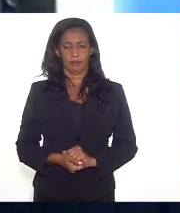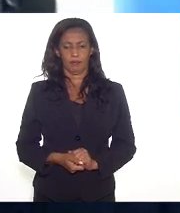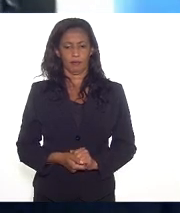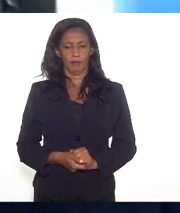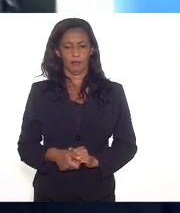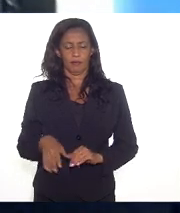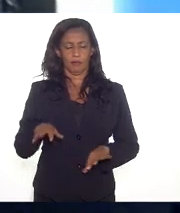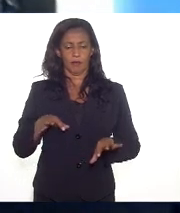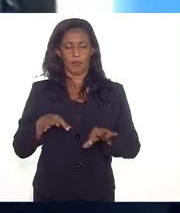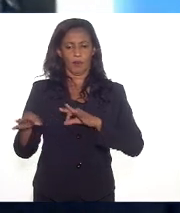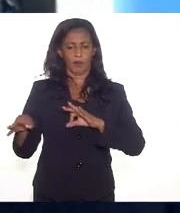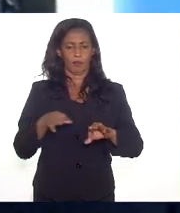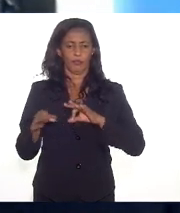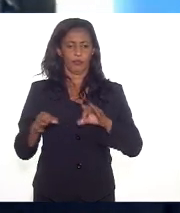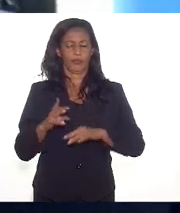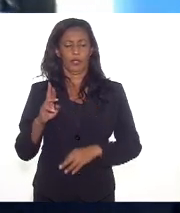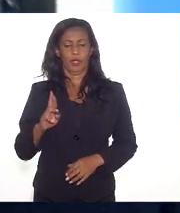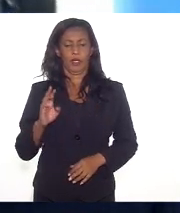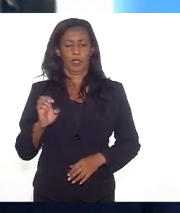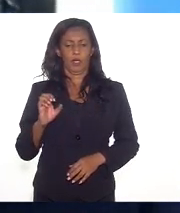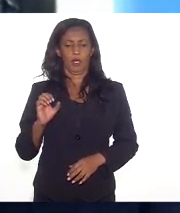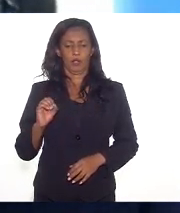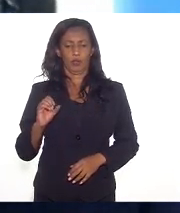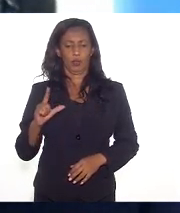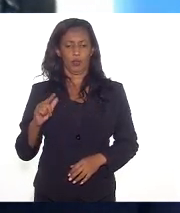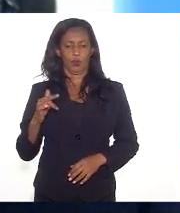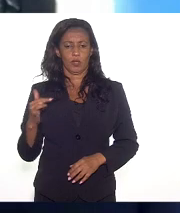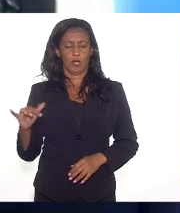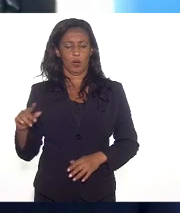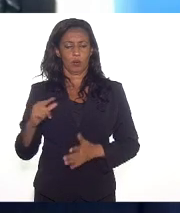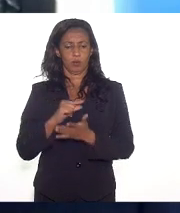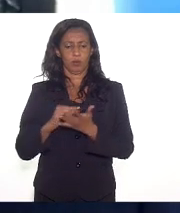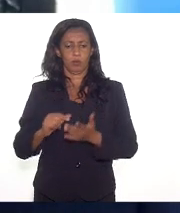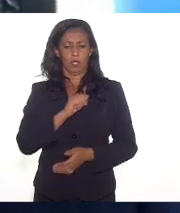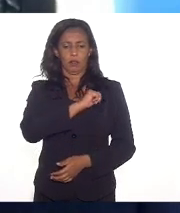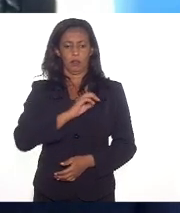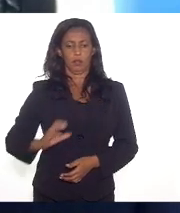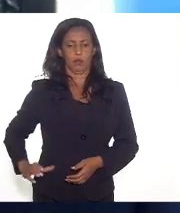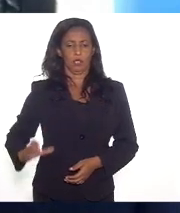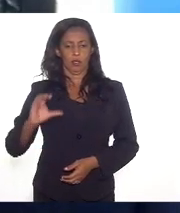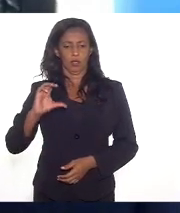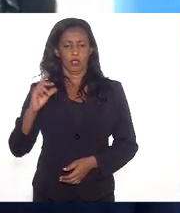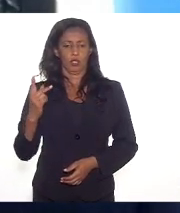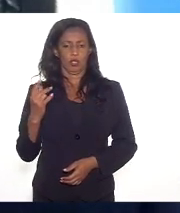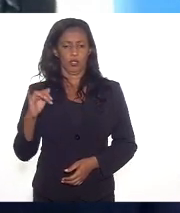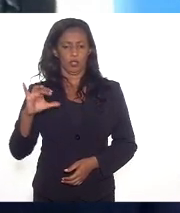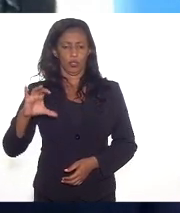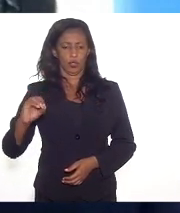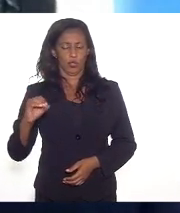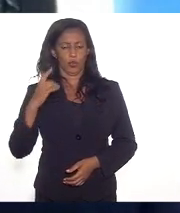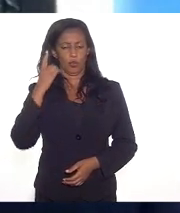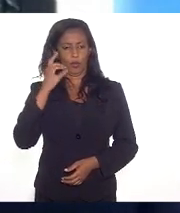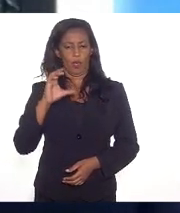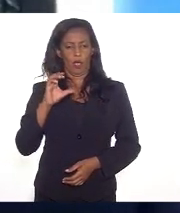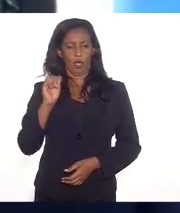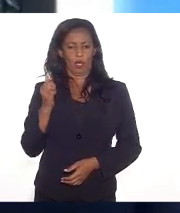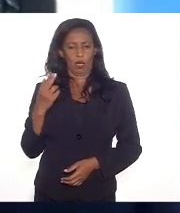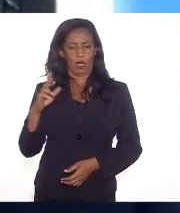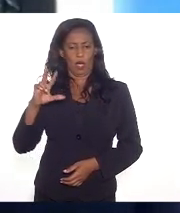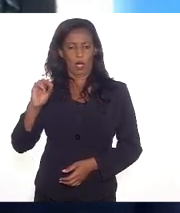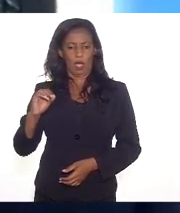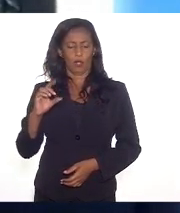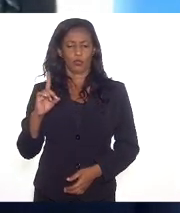número 562 de 21, de autoria dos deputados André Ciliano, Chico Machado, deputado Carlos Augusto,